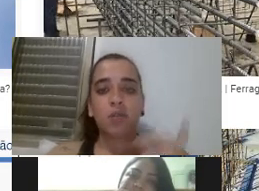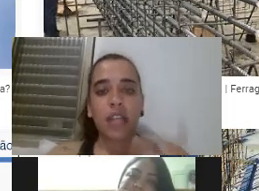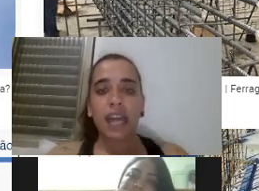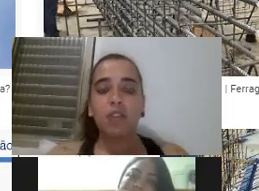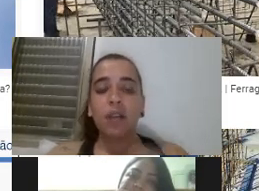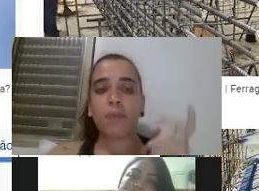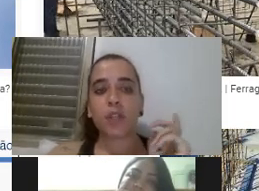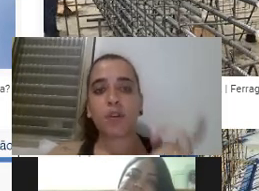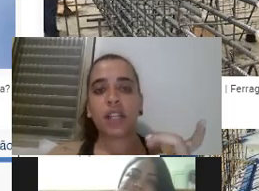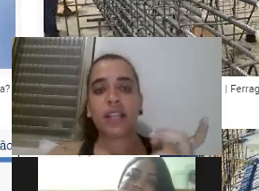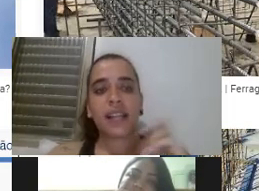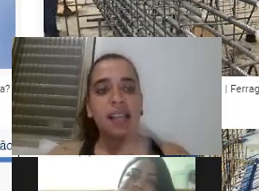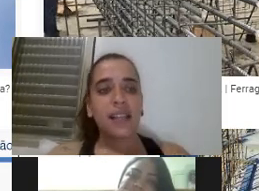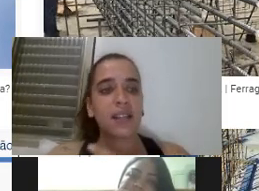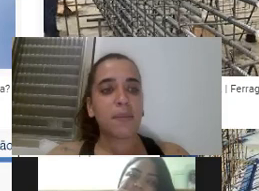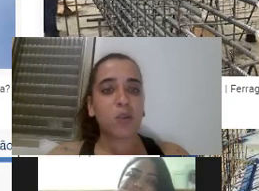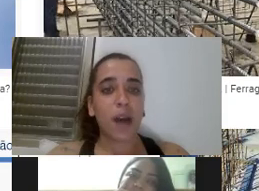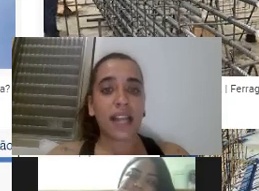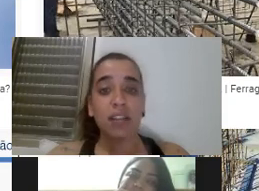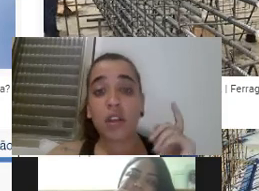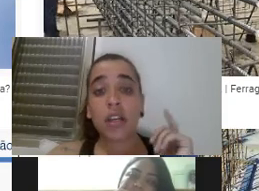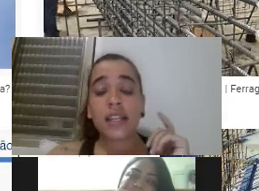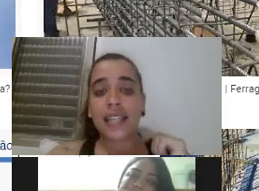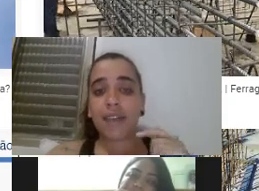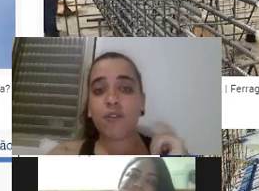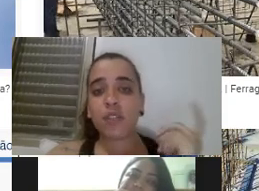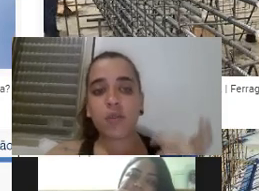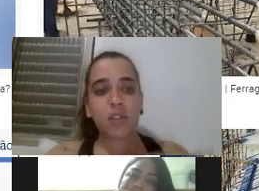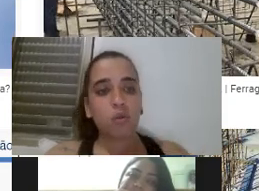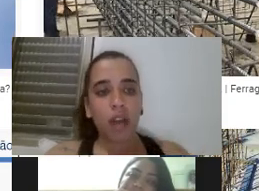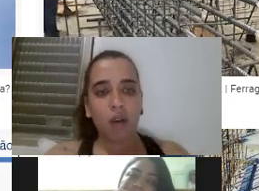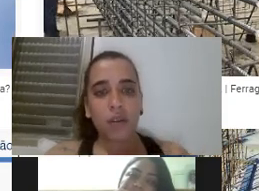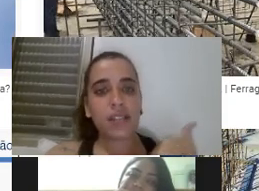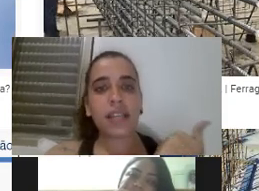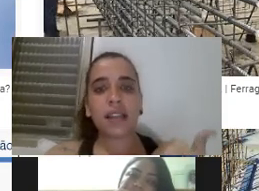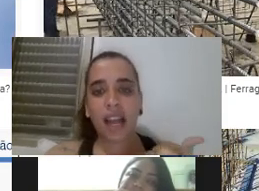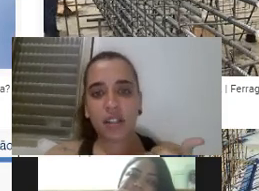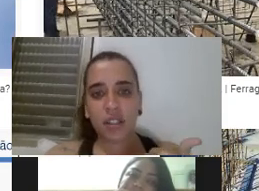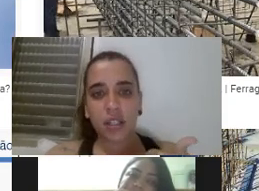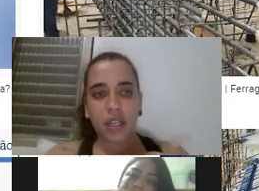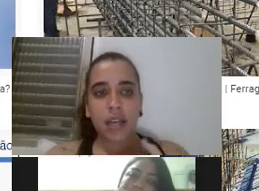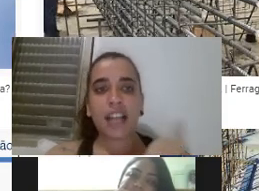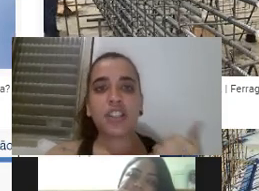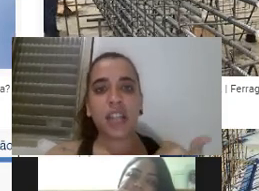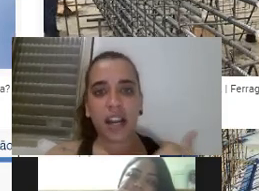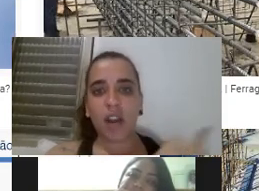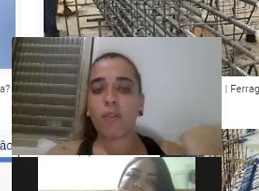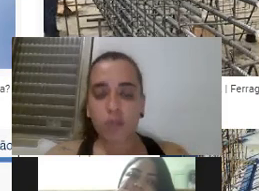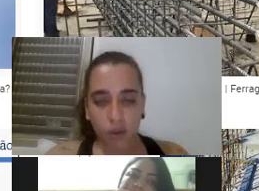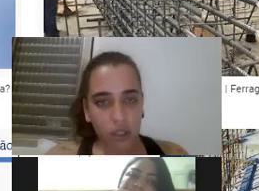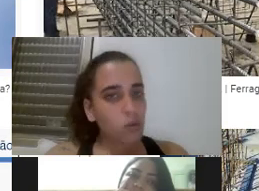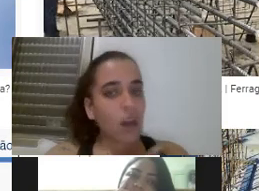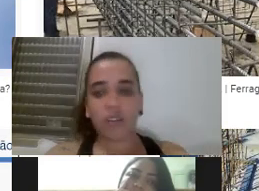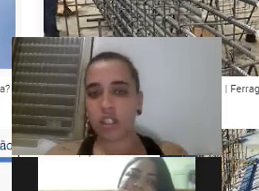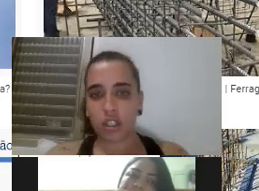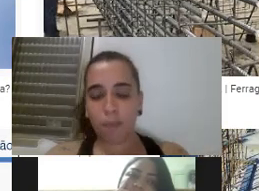falei para vocês, o técnico ele pode projetar até 70 metros quadrados sem função estrutural e sem laje. Radier é uma